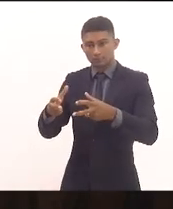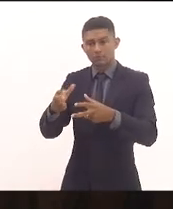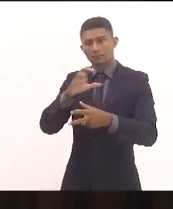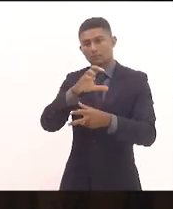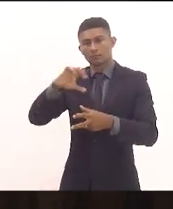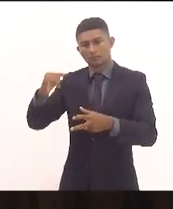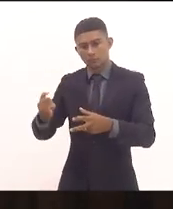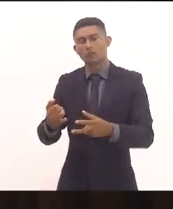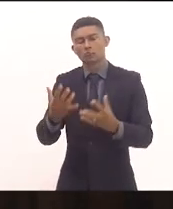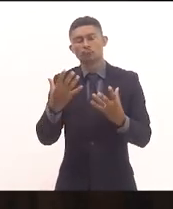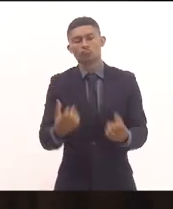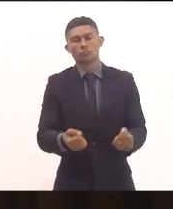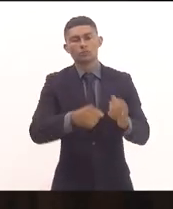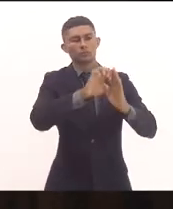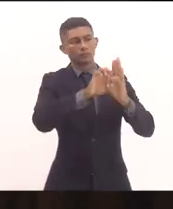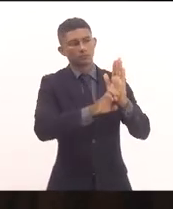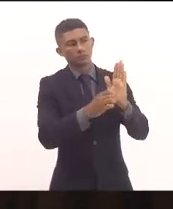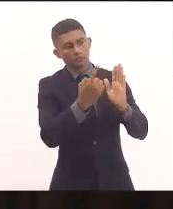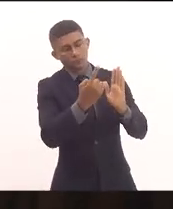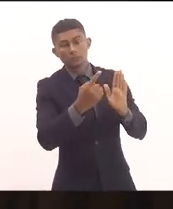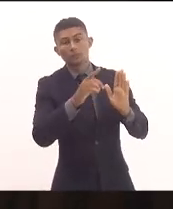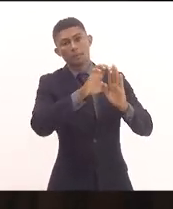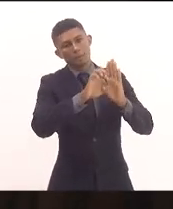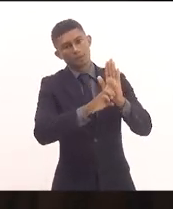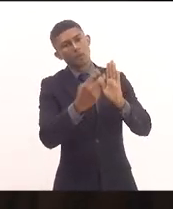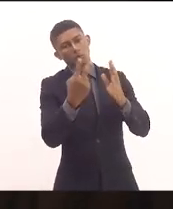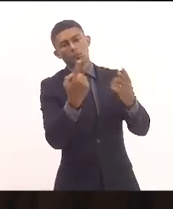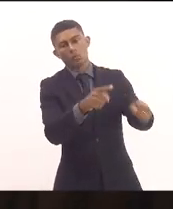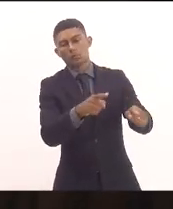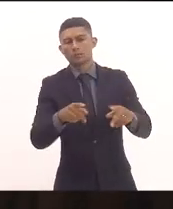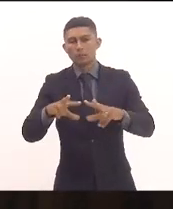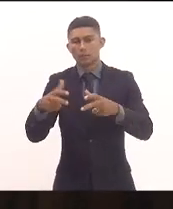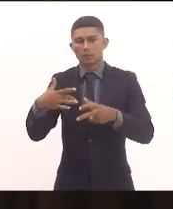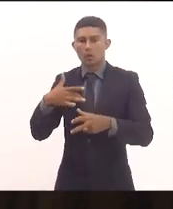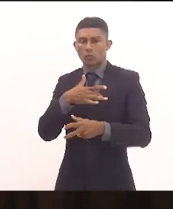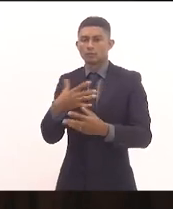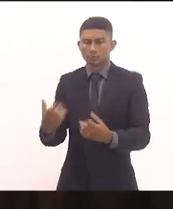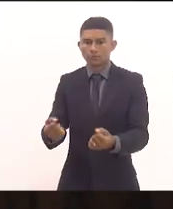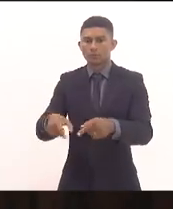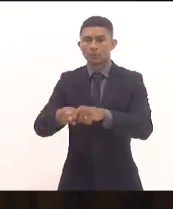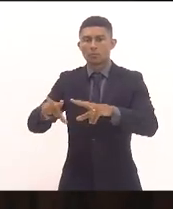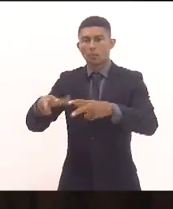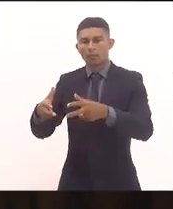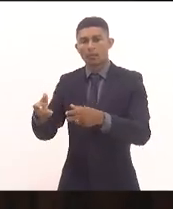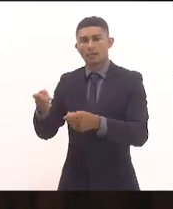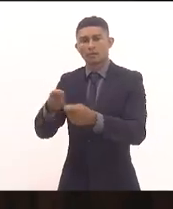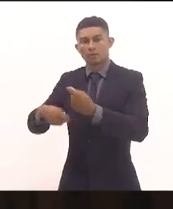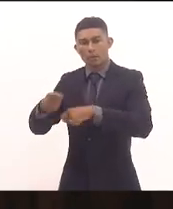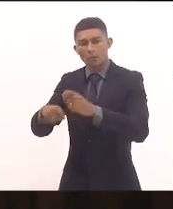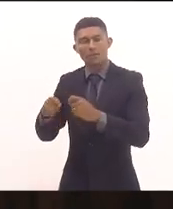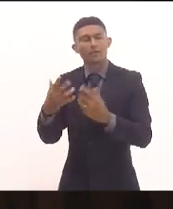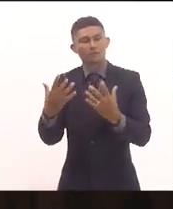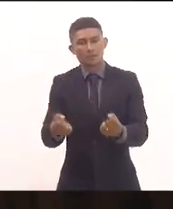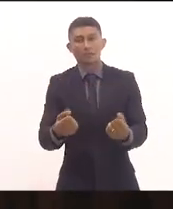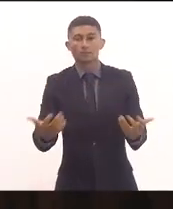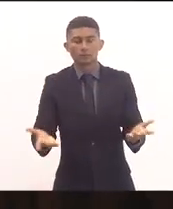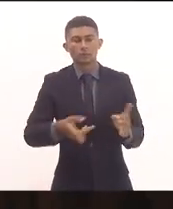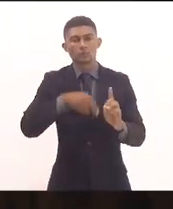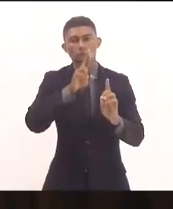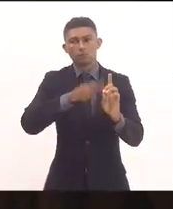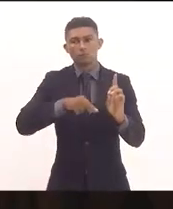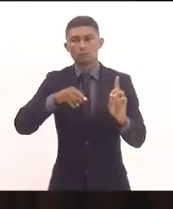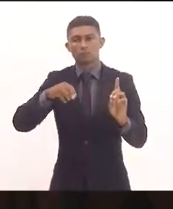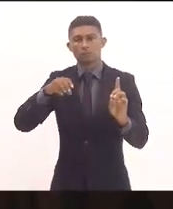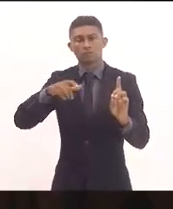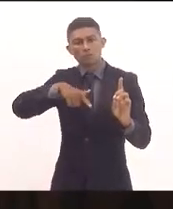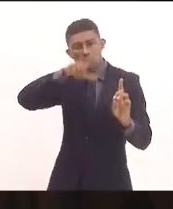à emenda número 1 e contrária à emenda 2. Saúde, favorável. De economia, favorável. Relatores, deputado Luiz Paulo, Marta Rocha, Dionísio